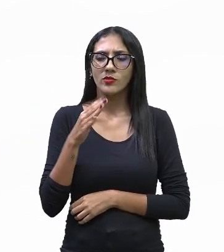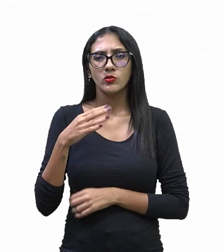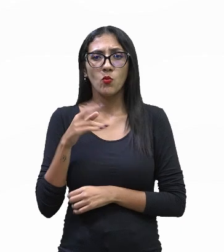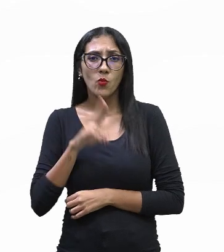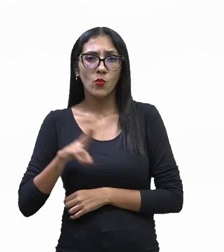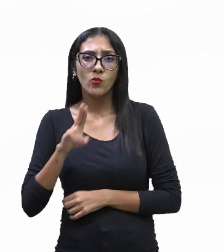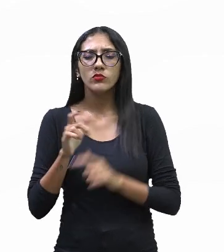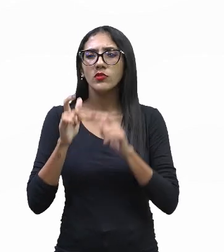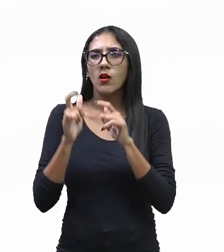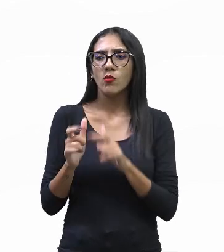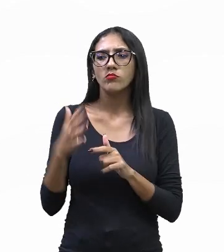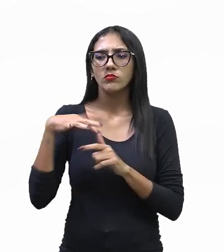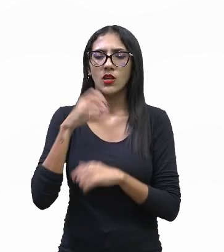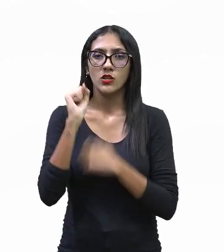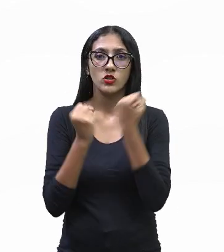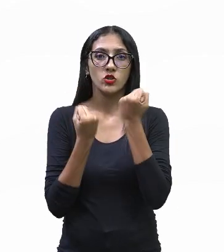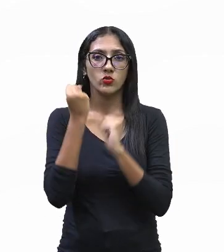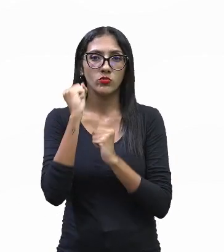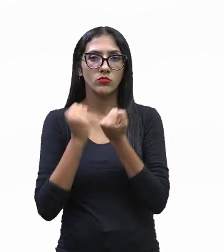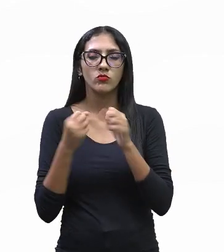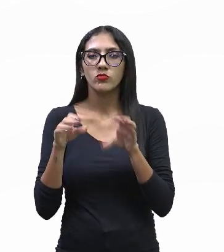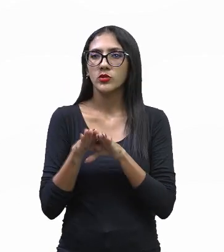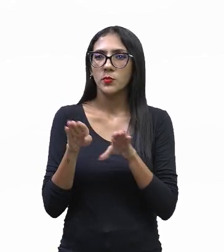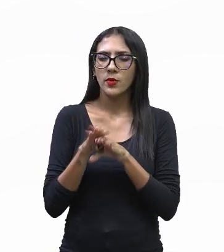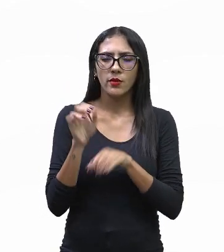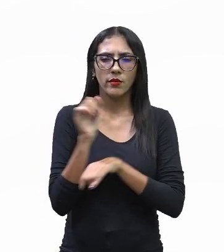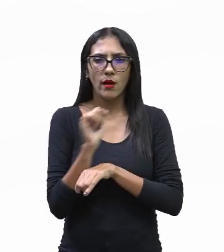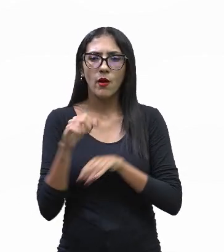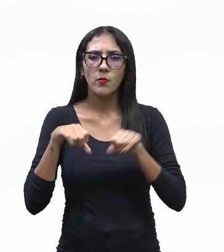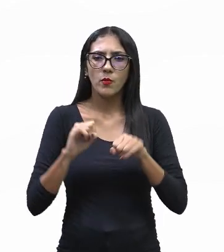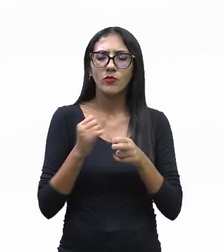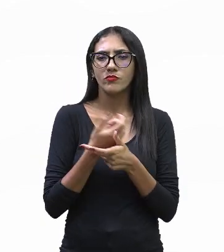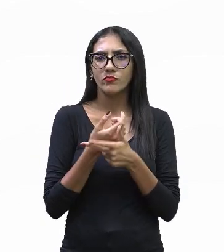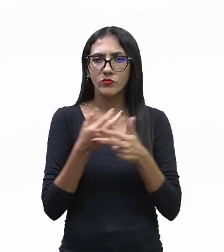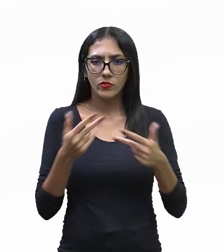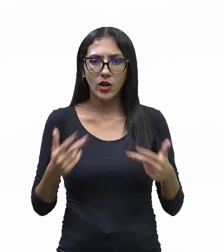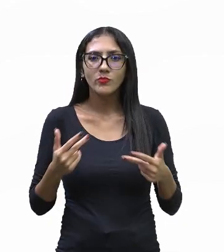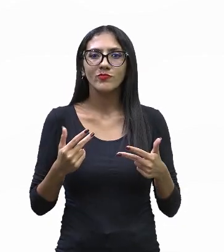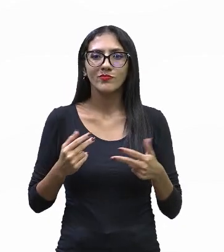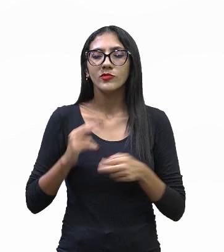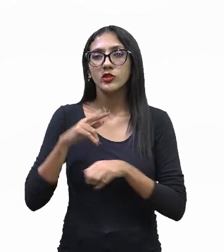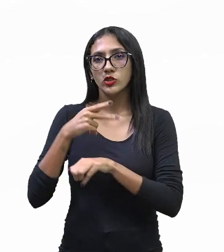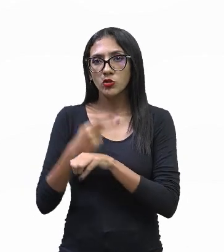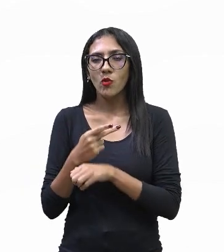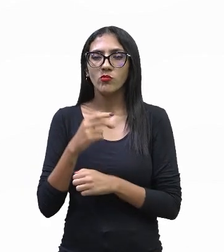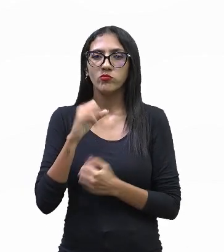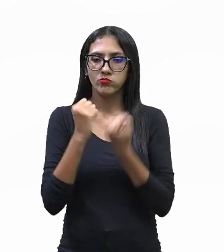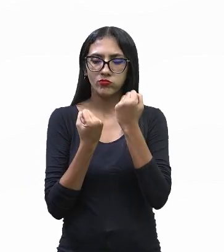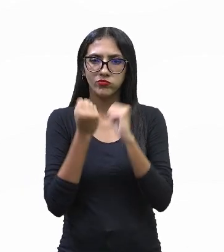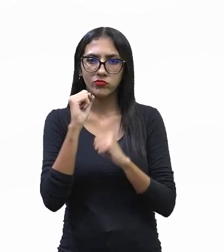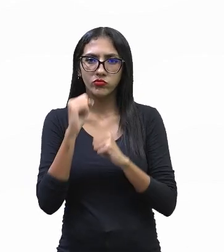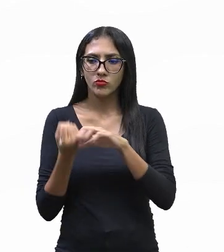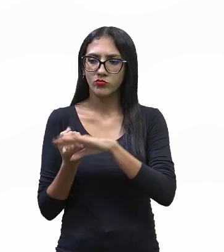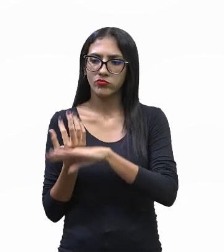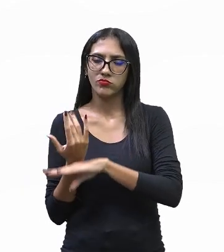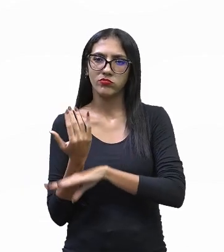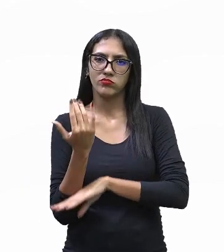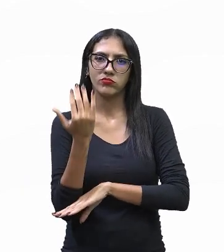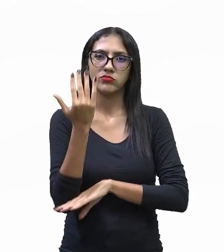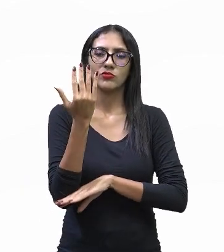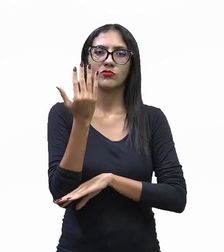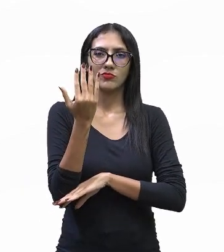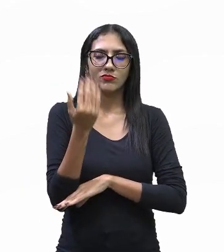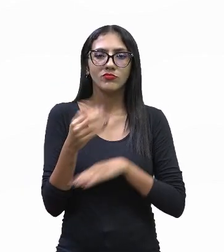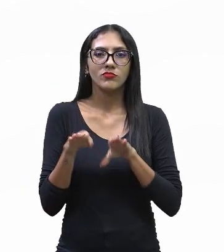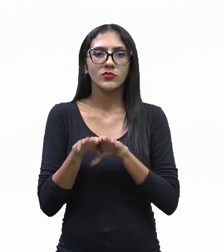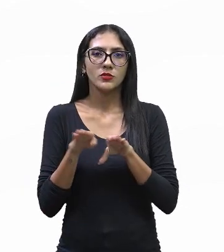indústrias ou então nos veículos. E, novamente, esse carbono é liberado para a atmosfera na forma de poluente, né? Na forma